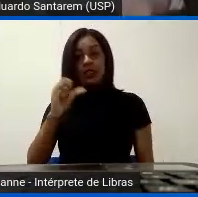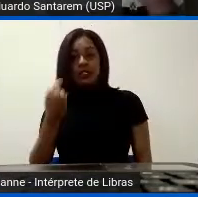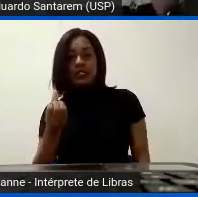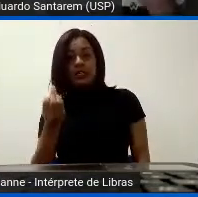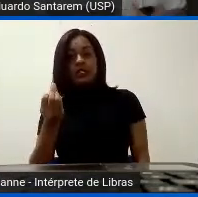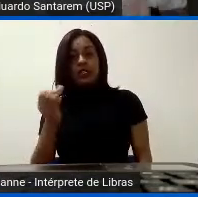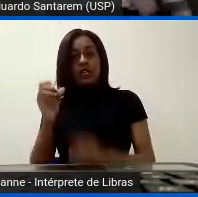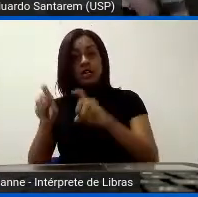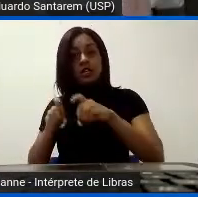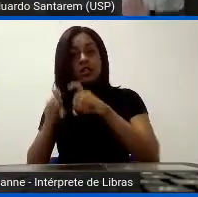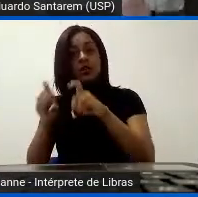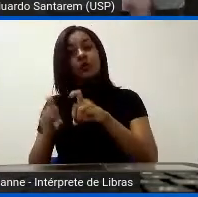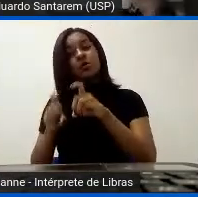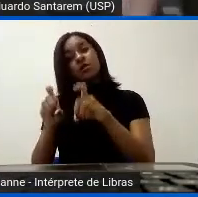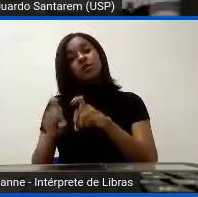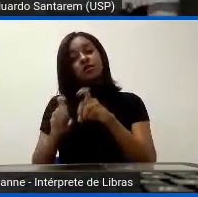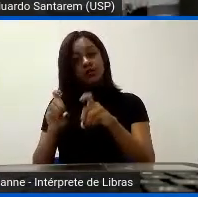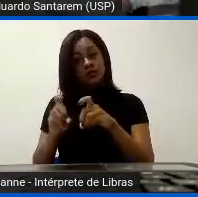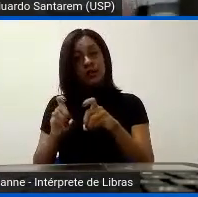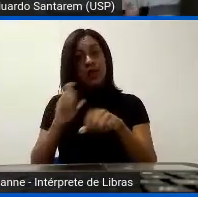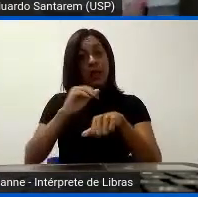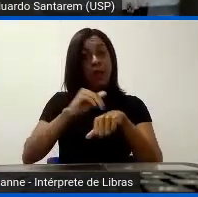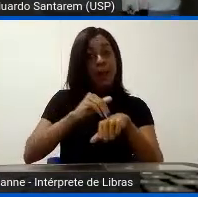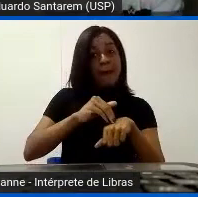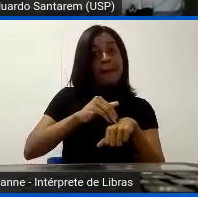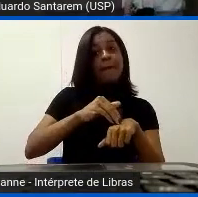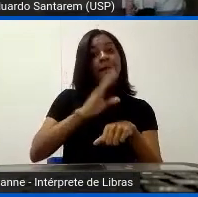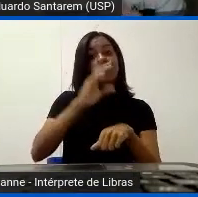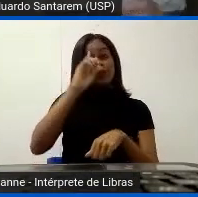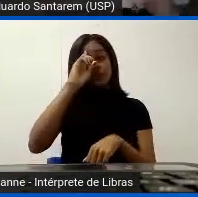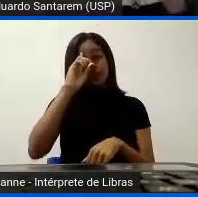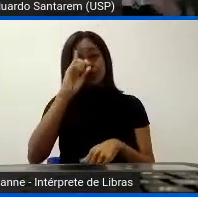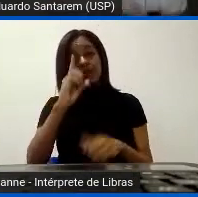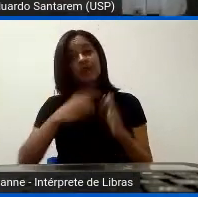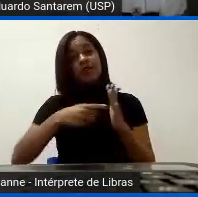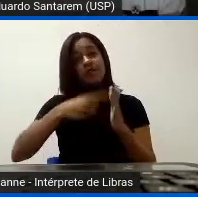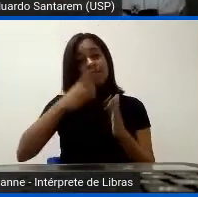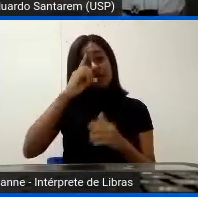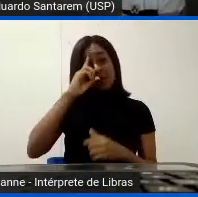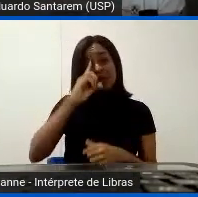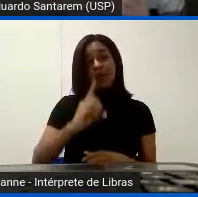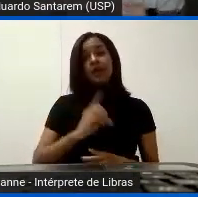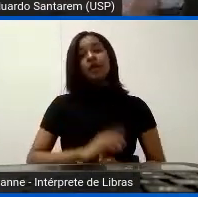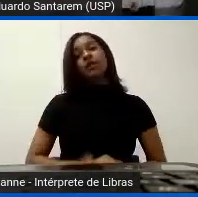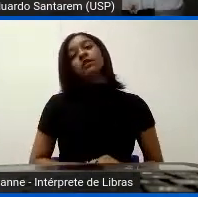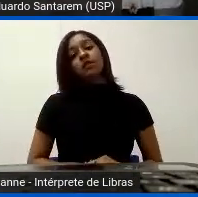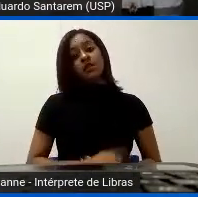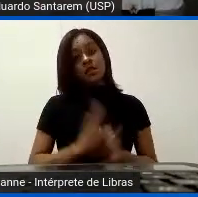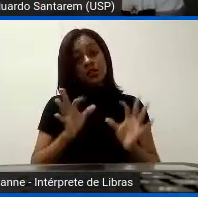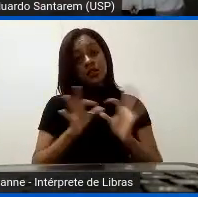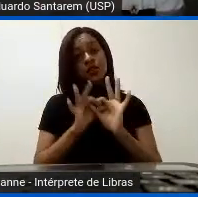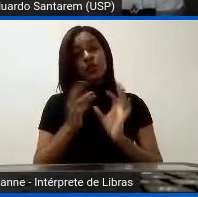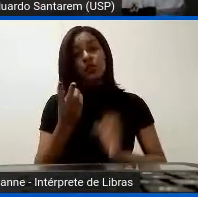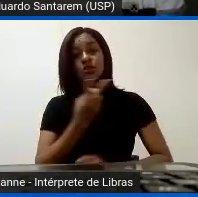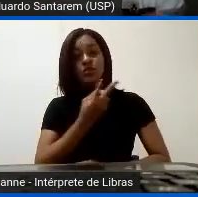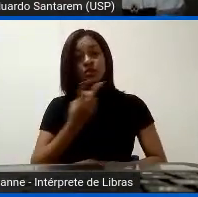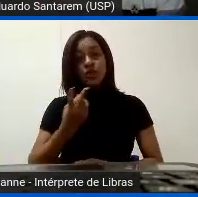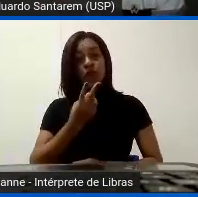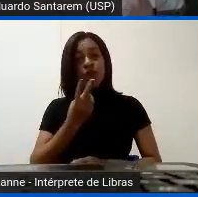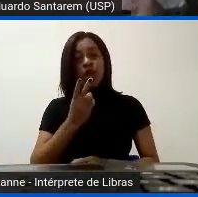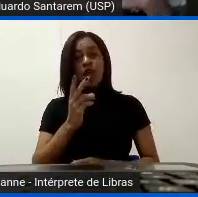internet mais de uma vez por dia né pelo menos uma vez por dia 17 a gente juntar esses dois a gente tem 90%